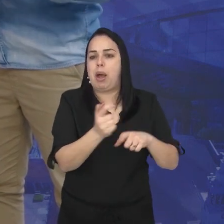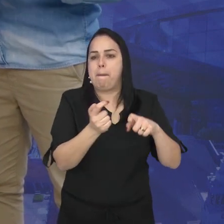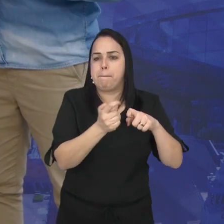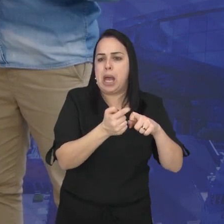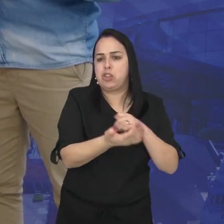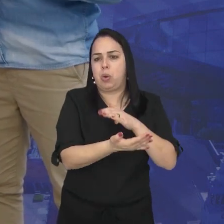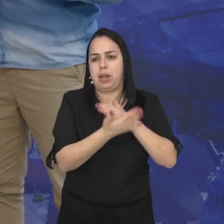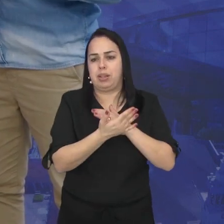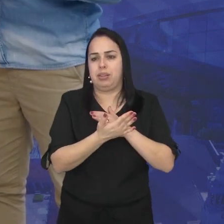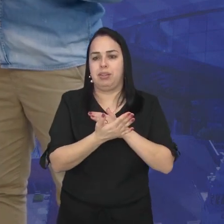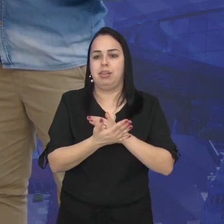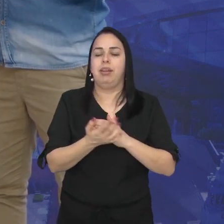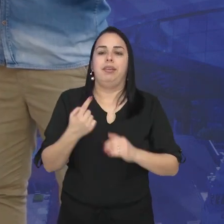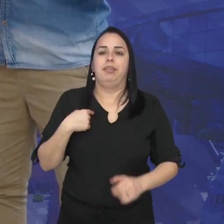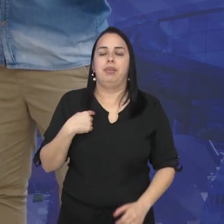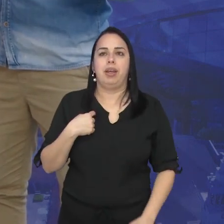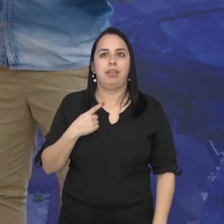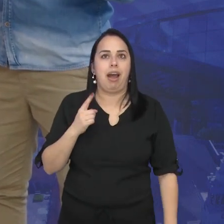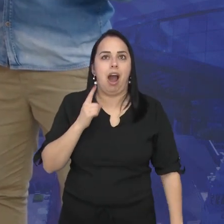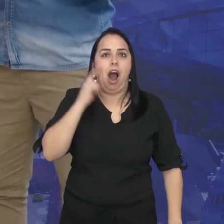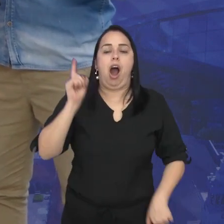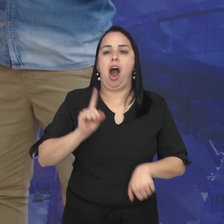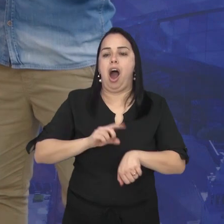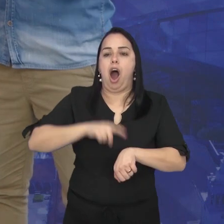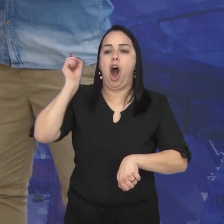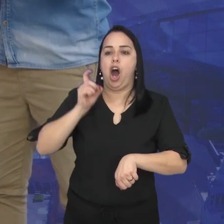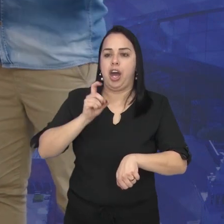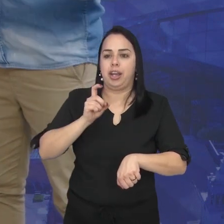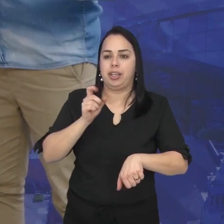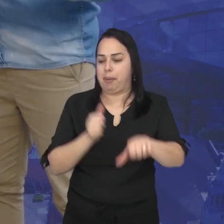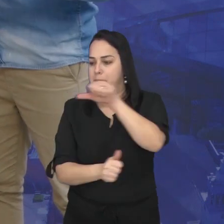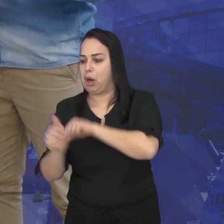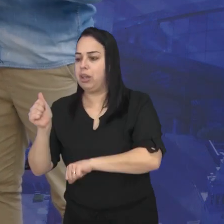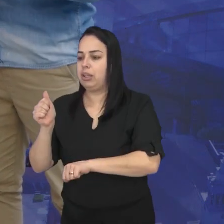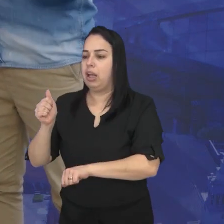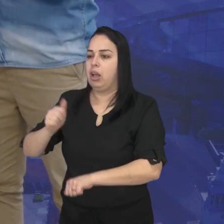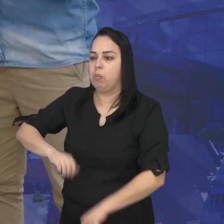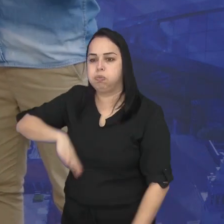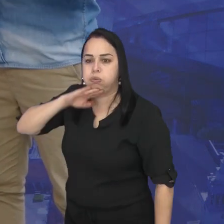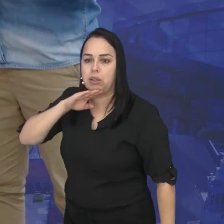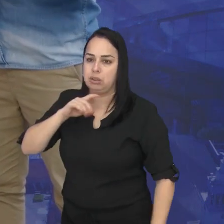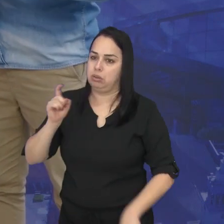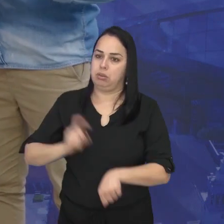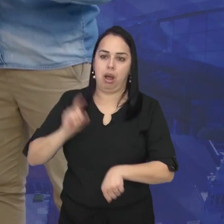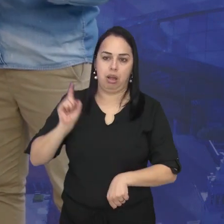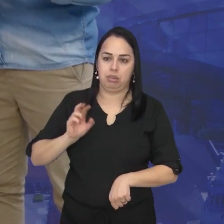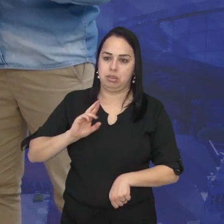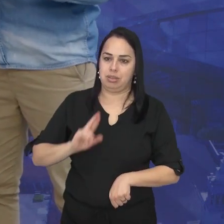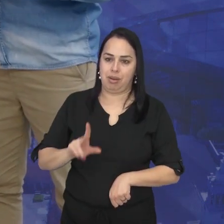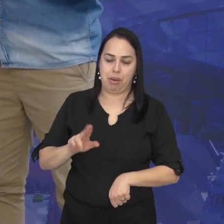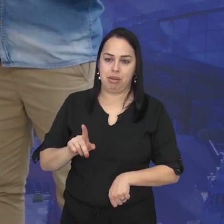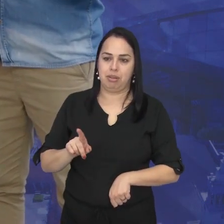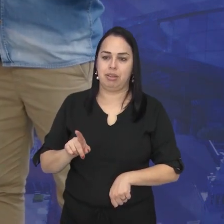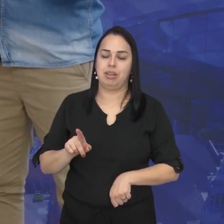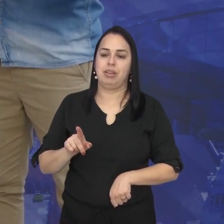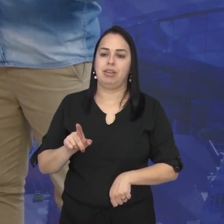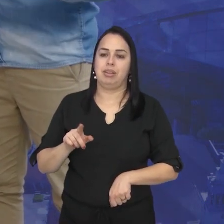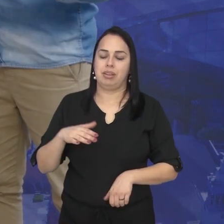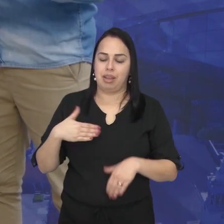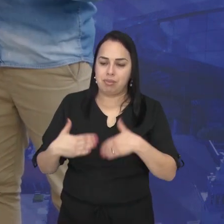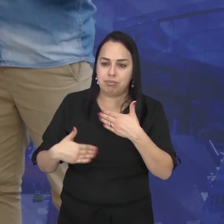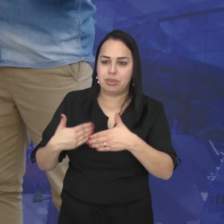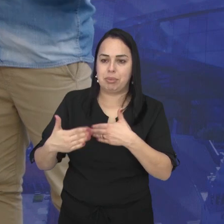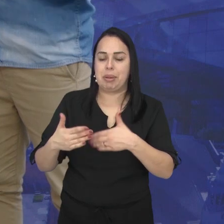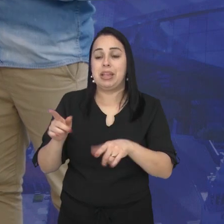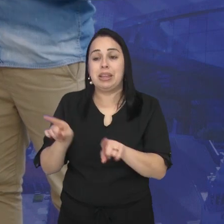ter ajuda de profissionais, porque não é de um dia para a noite que a gente entra numa situação de burnout, e também não